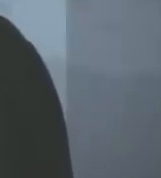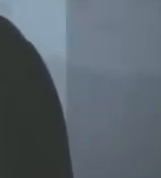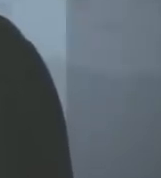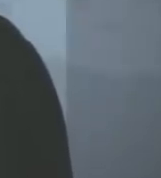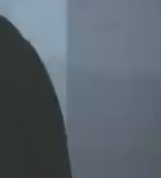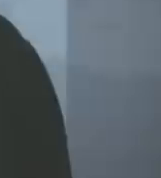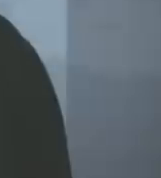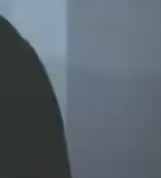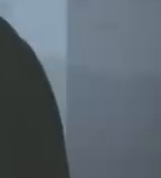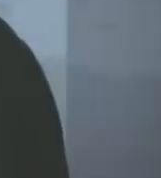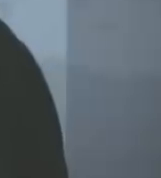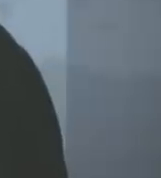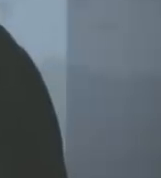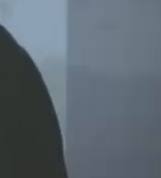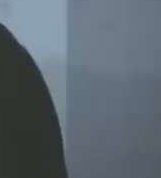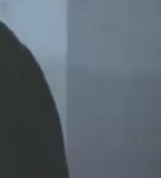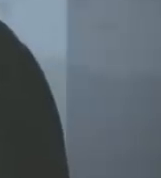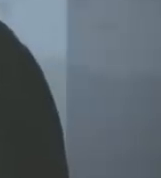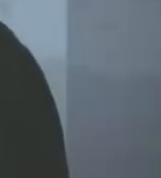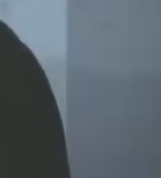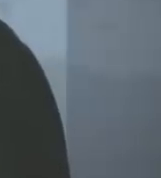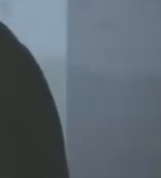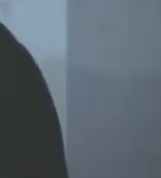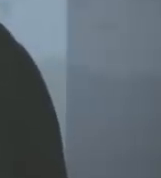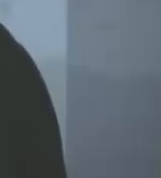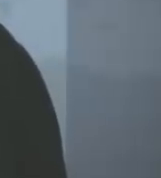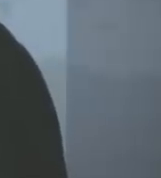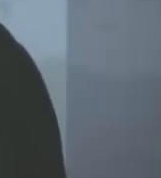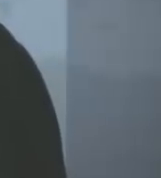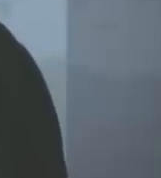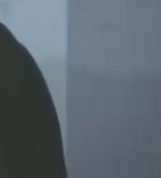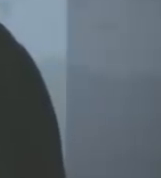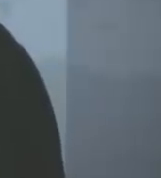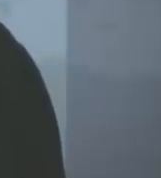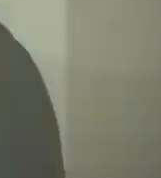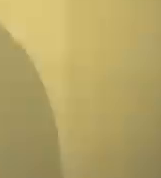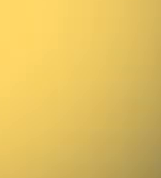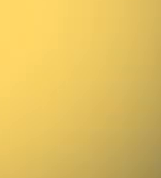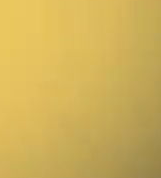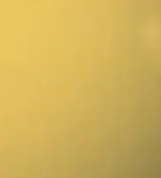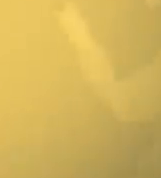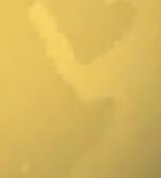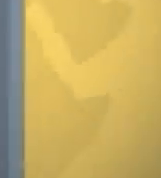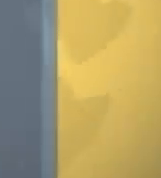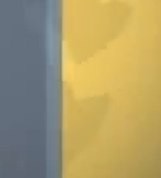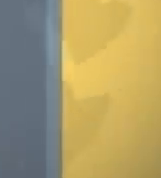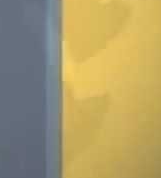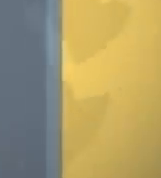a Turquia. Continue com a gente. NBR, a TV do Governo Federal.